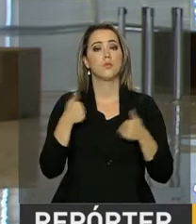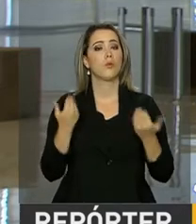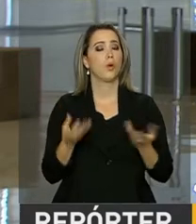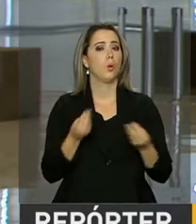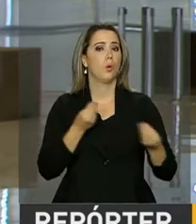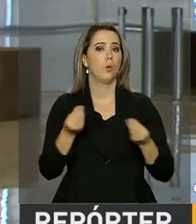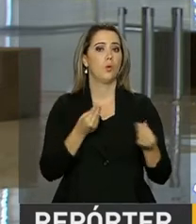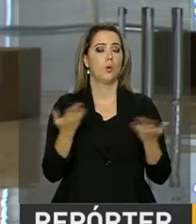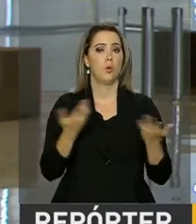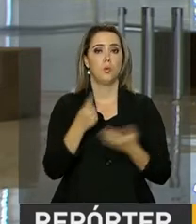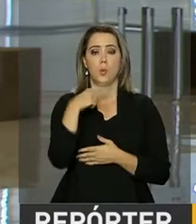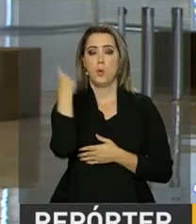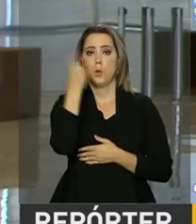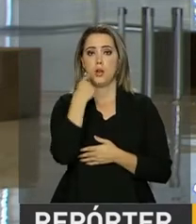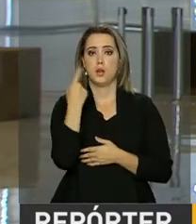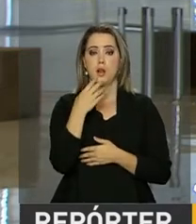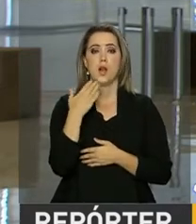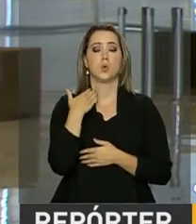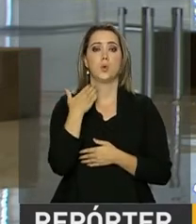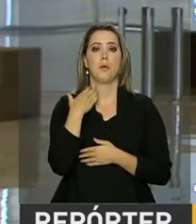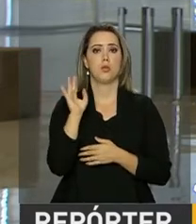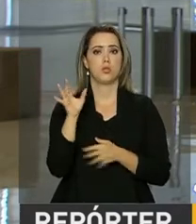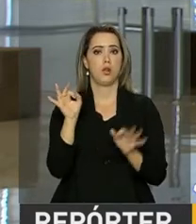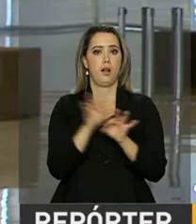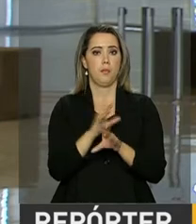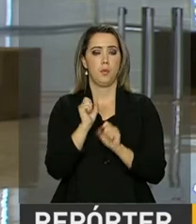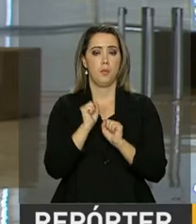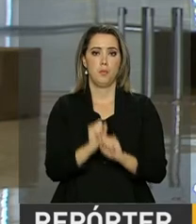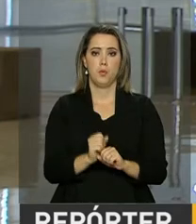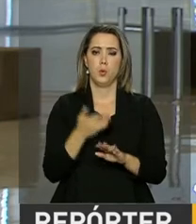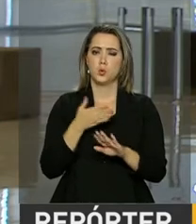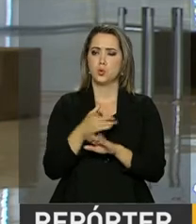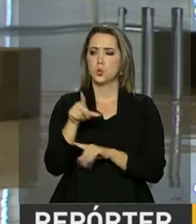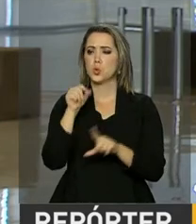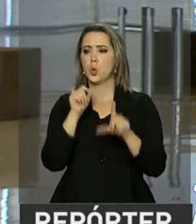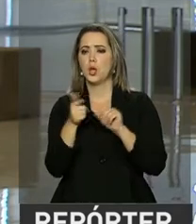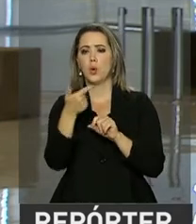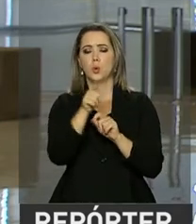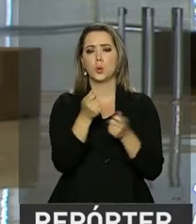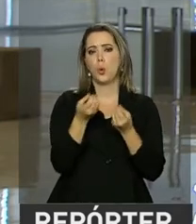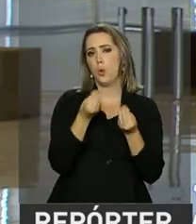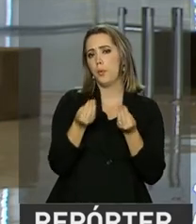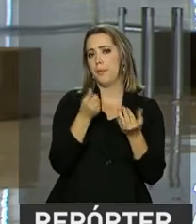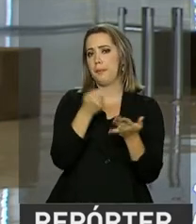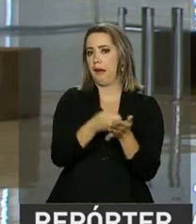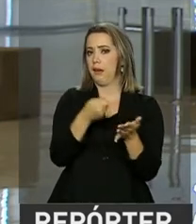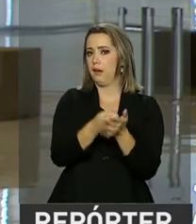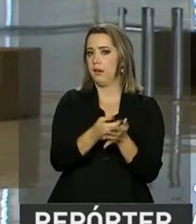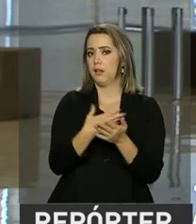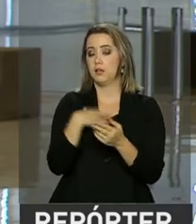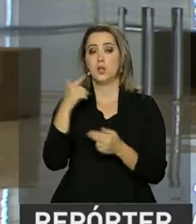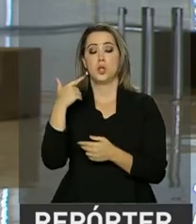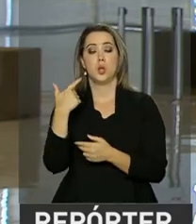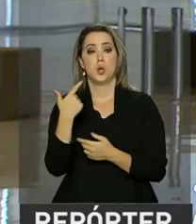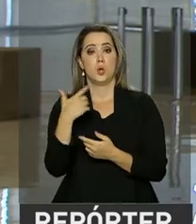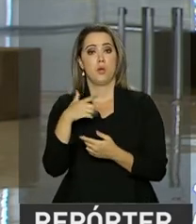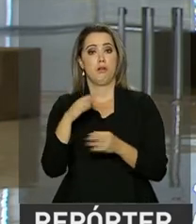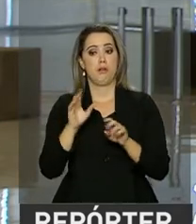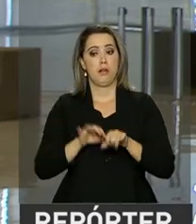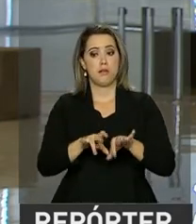como o expediente bancário já terminou o empregador tem outras opções como fazer o pagamento em caixas eletrônicos